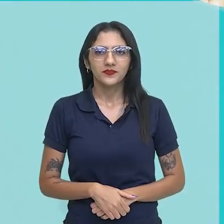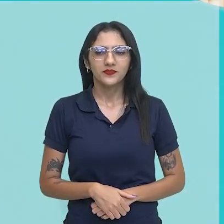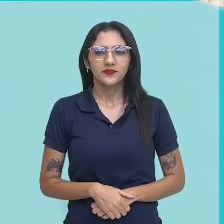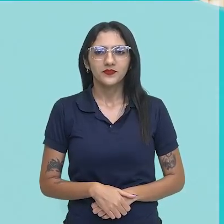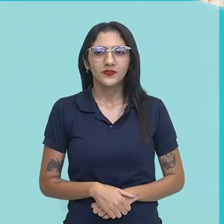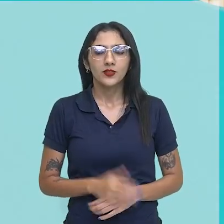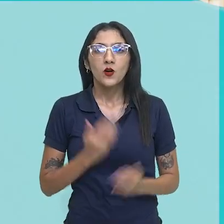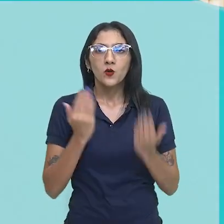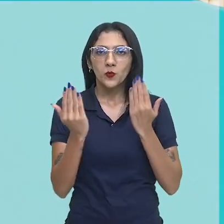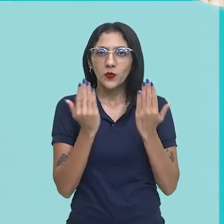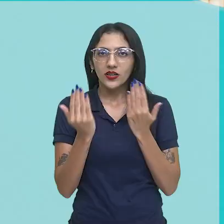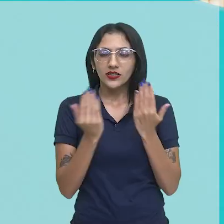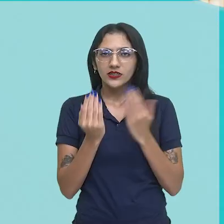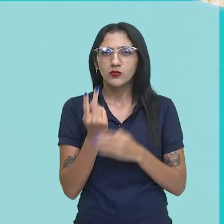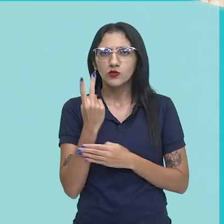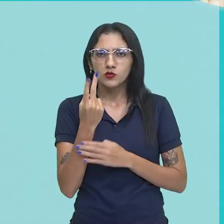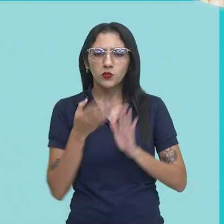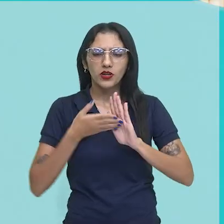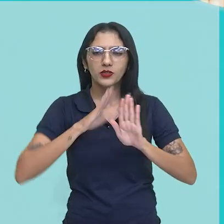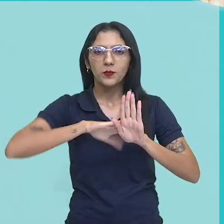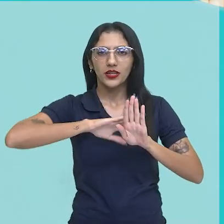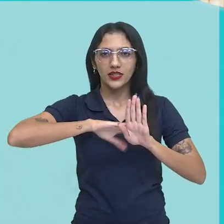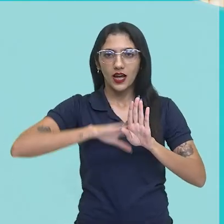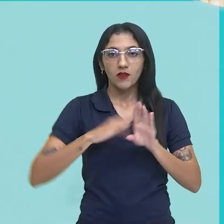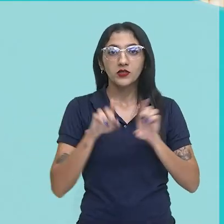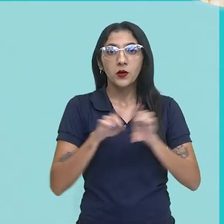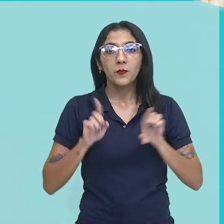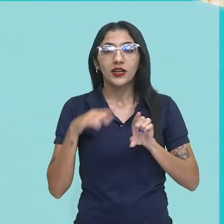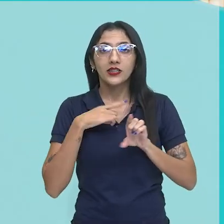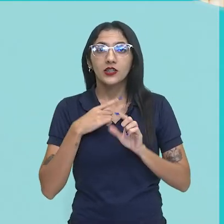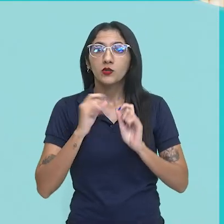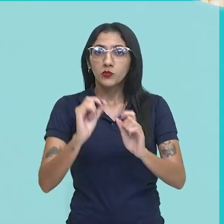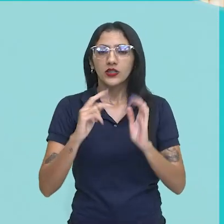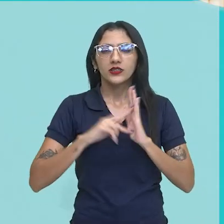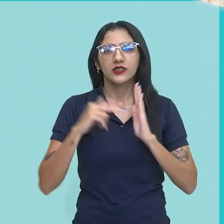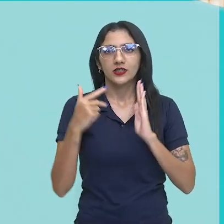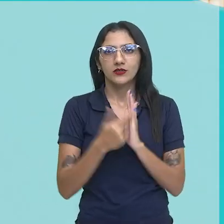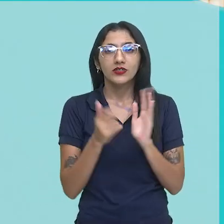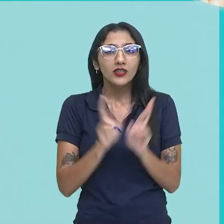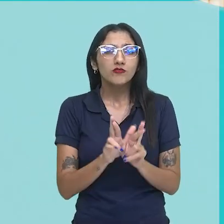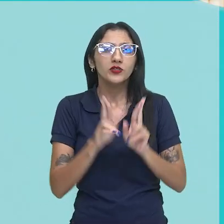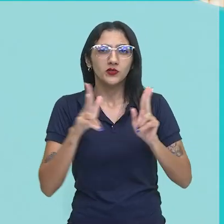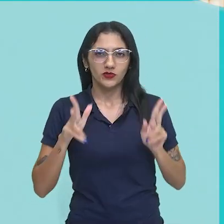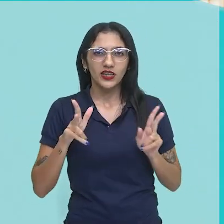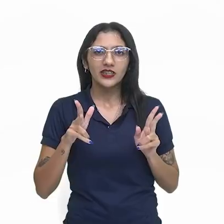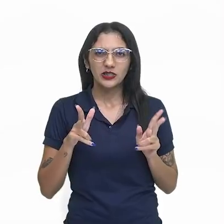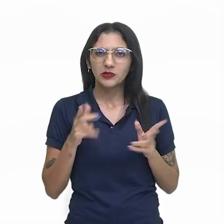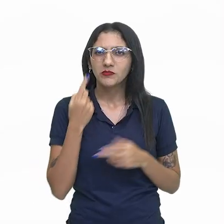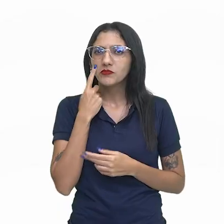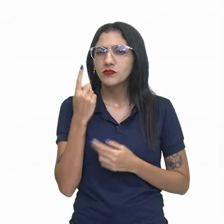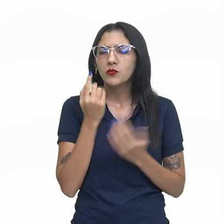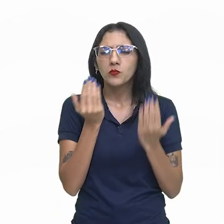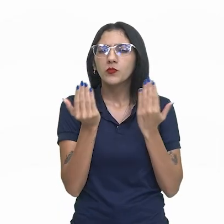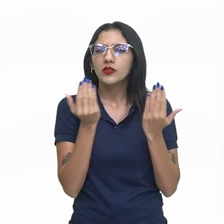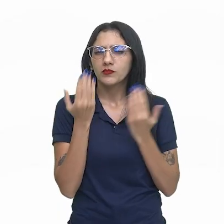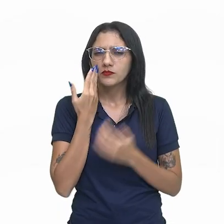com sentidos inicialmente diferentes. Vamos verificar o exemplo.